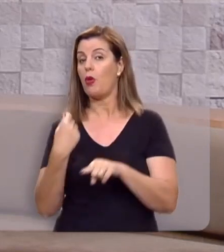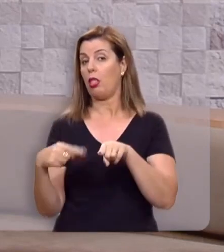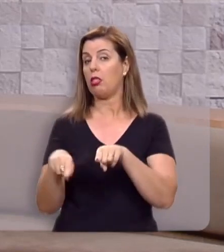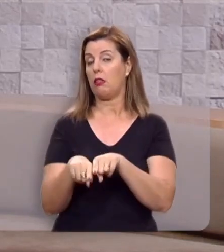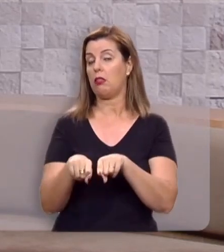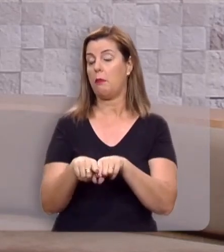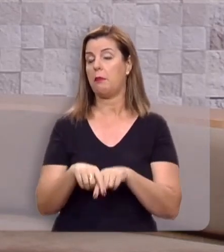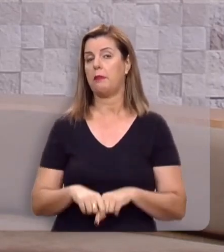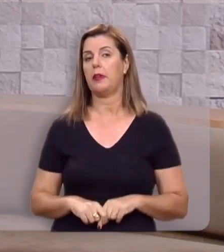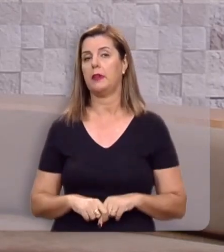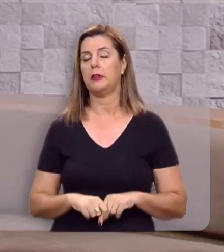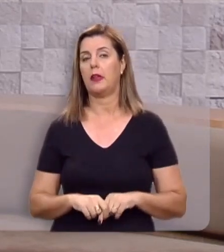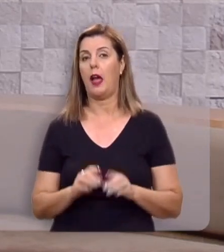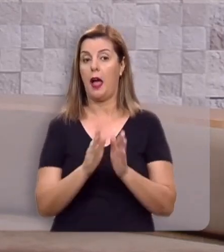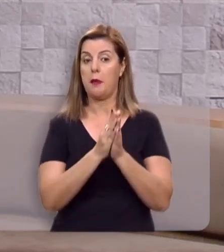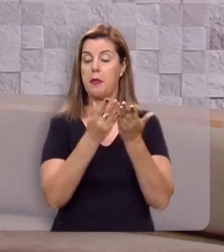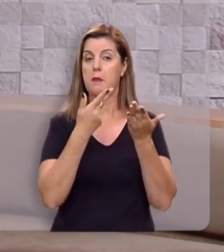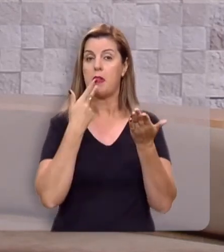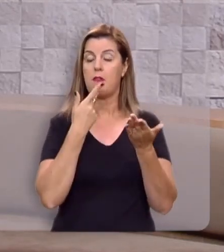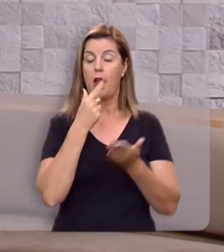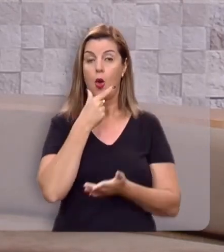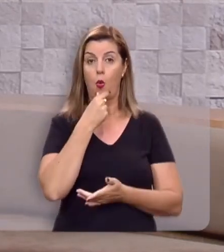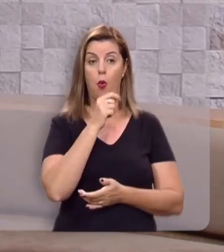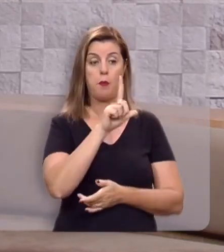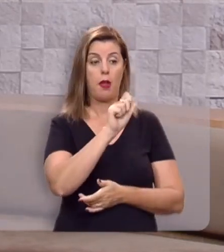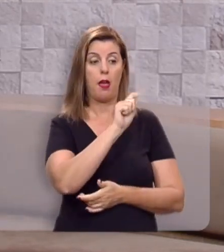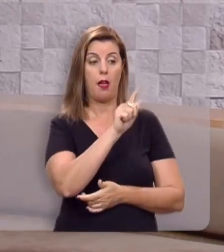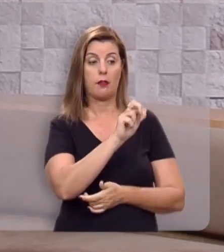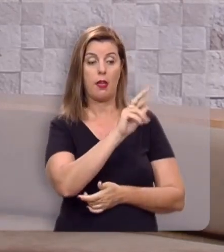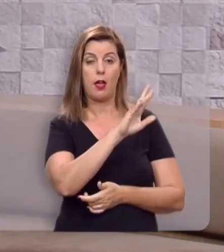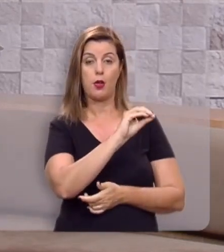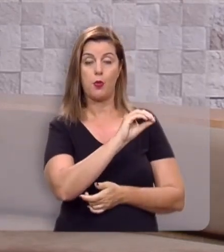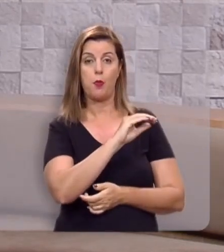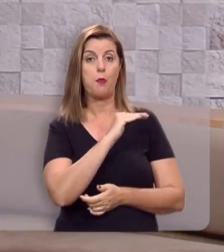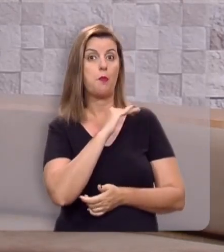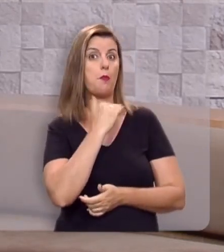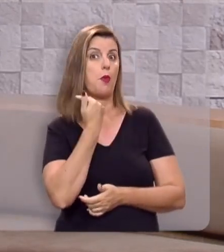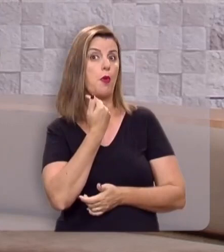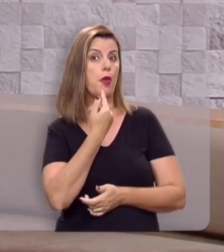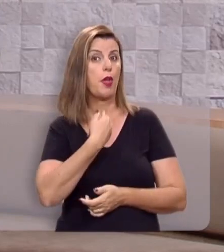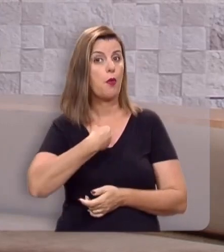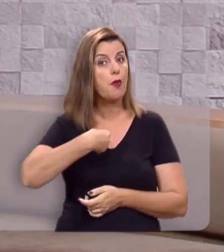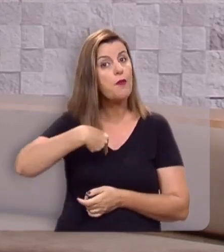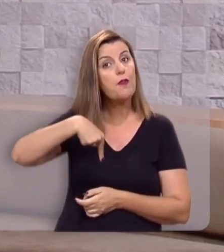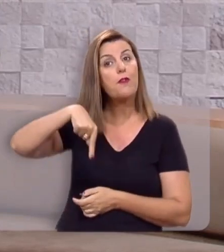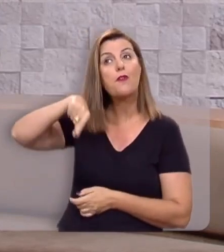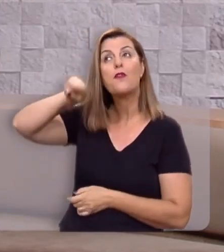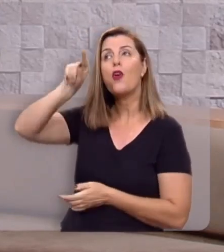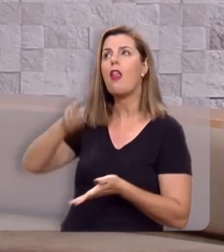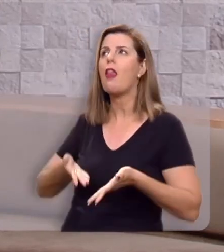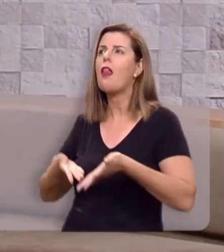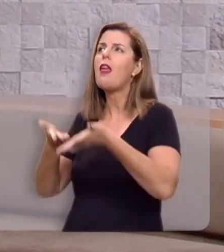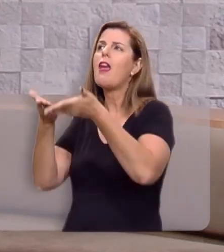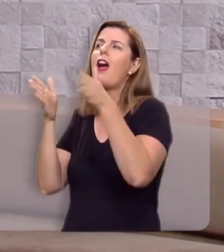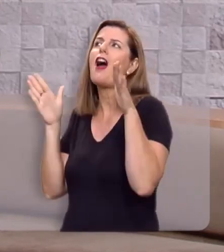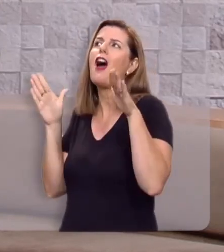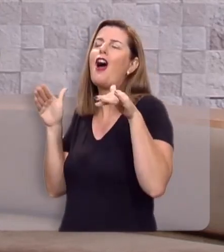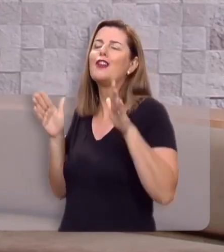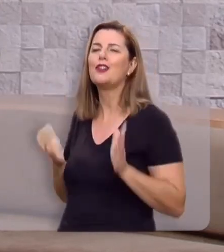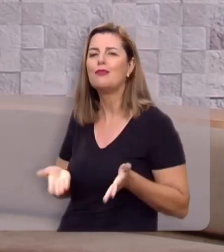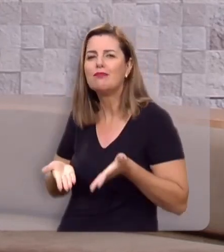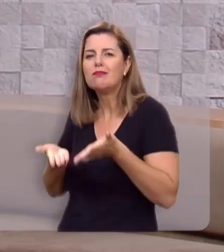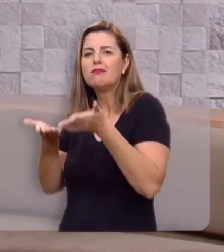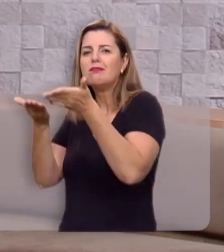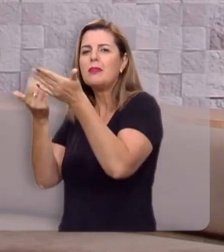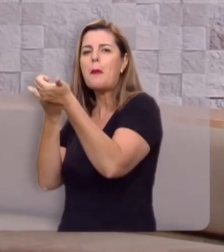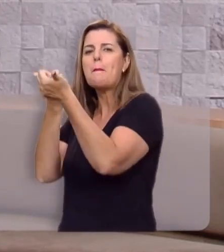morte. Diz a Bíblia que Lázaro morreu e foi levado pelos